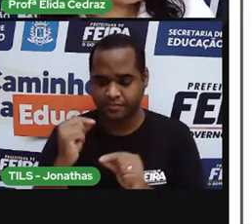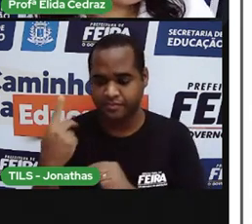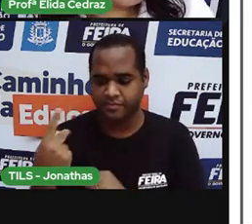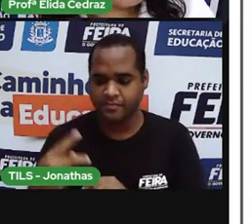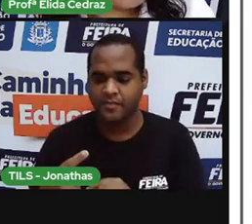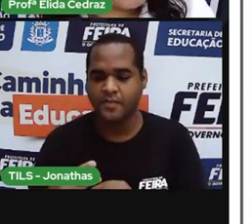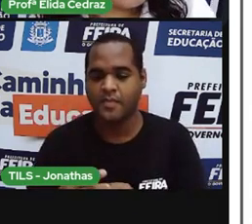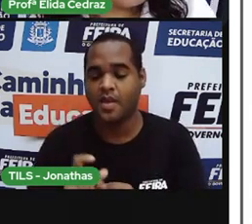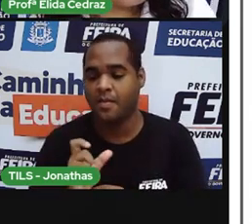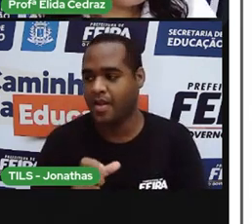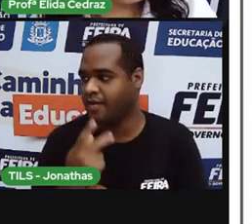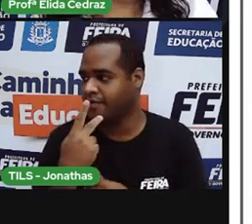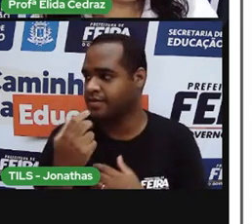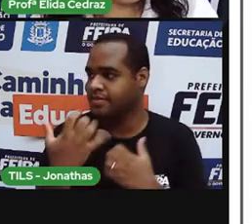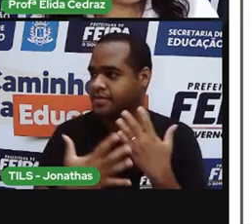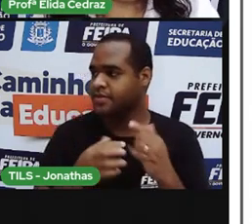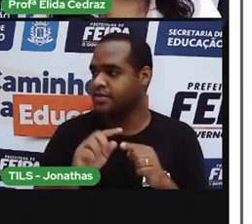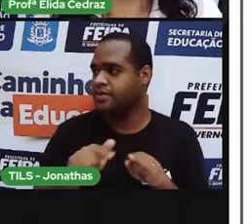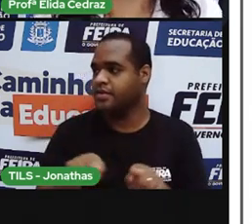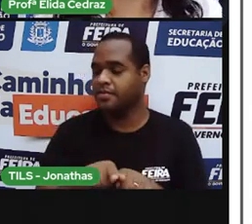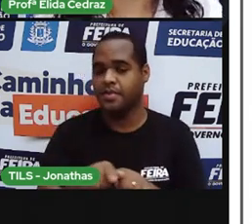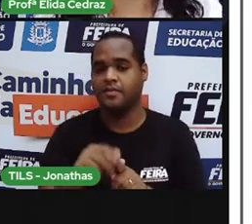vai escrever.